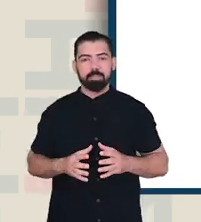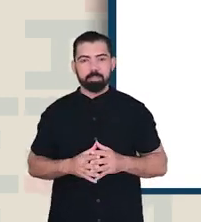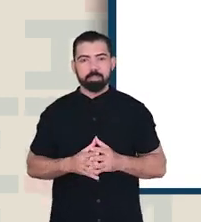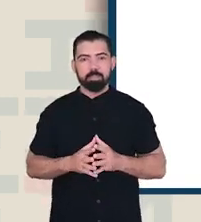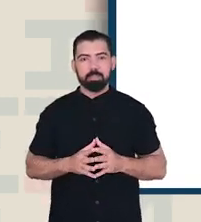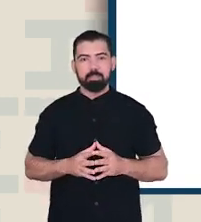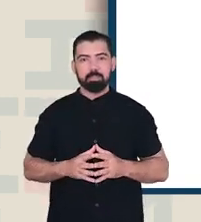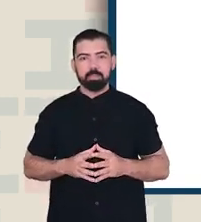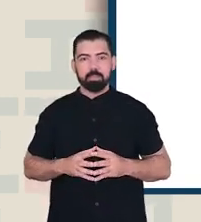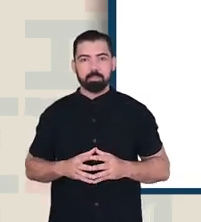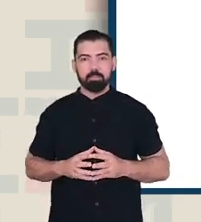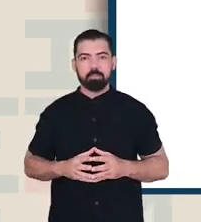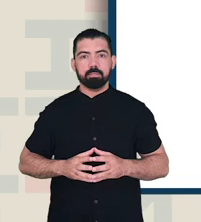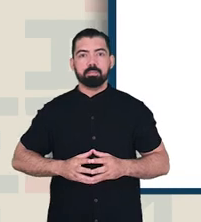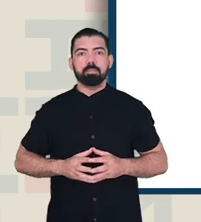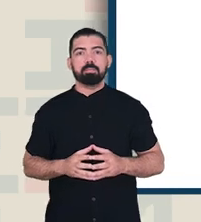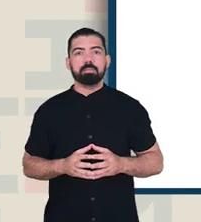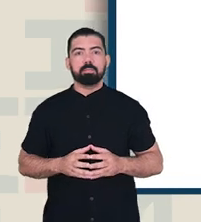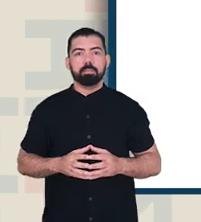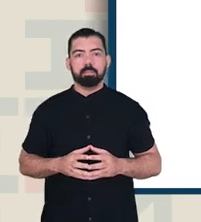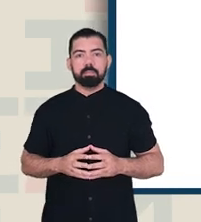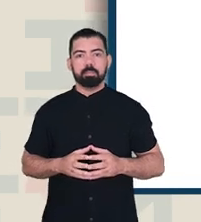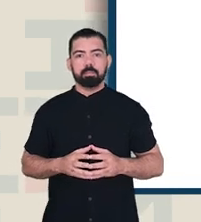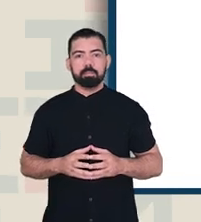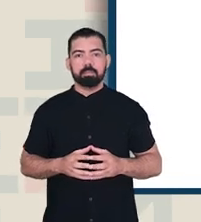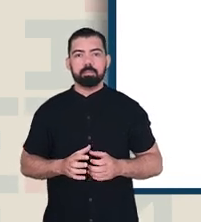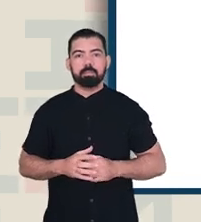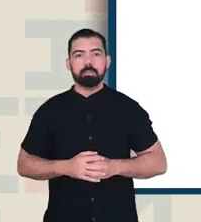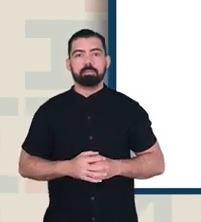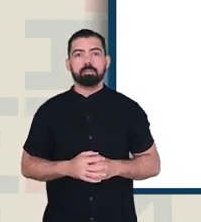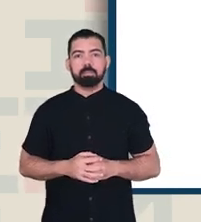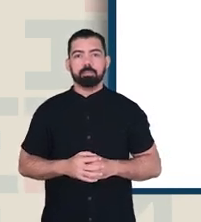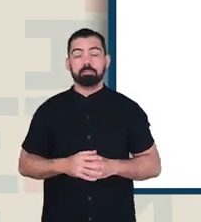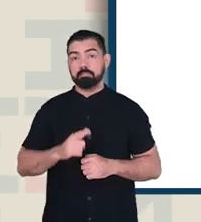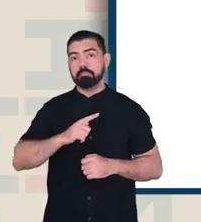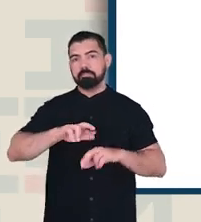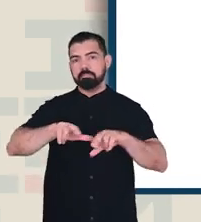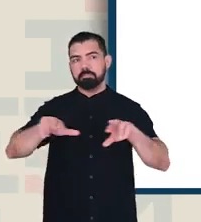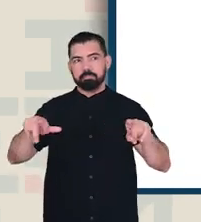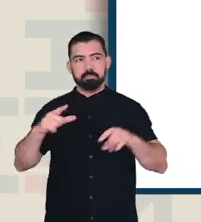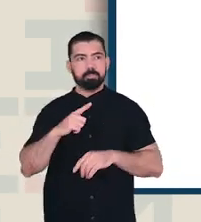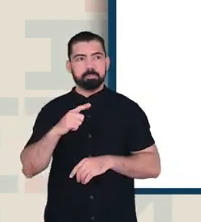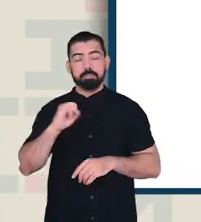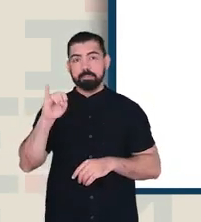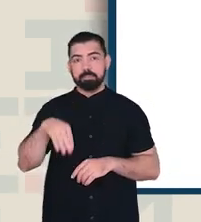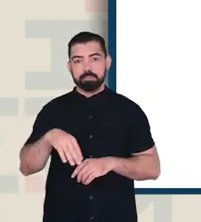que dá para fazer isso, né? Num caso particular. Tem vários.